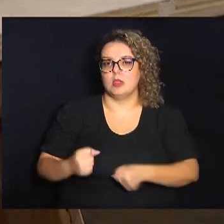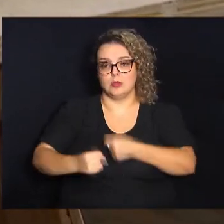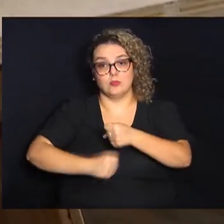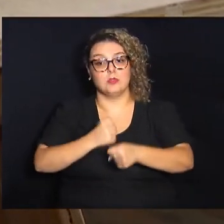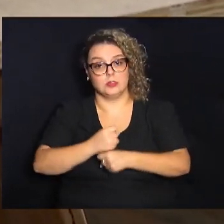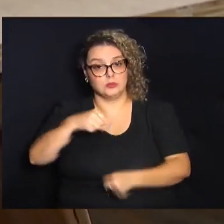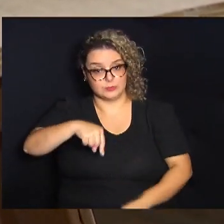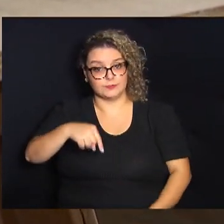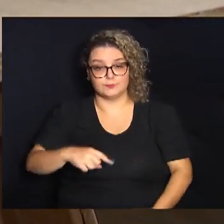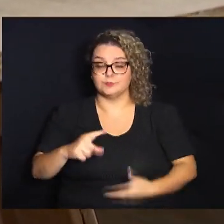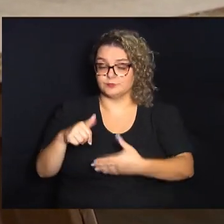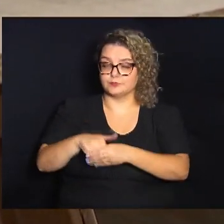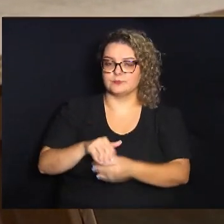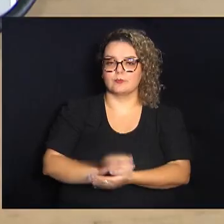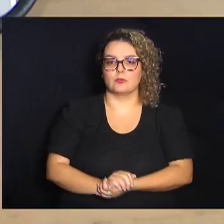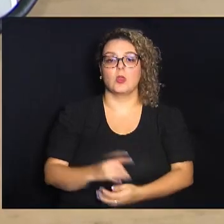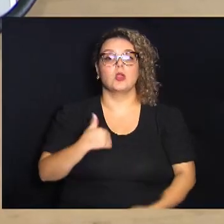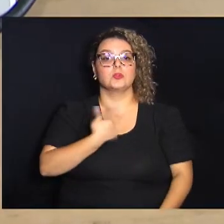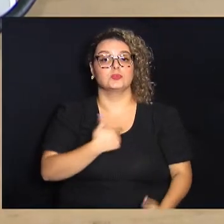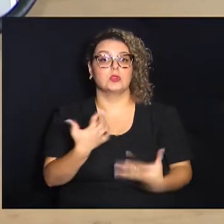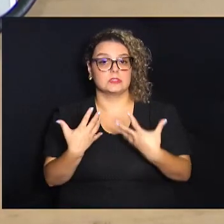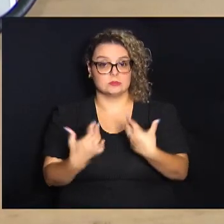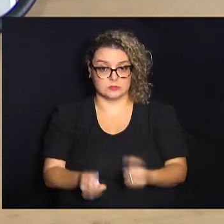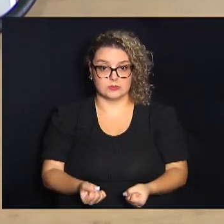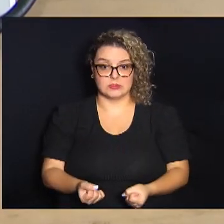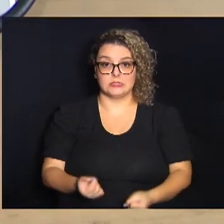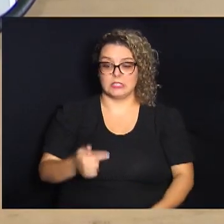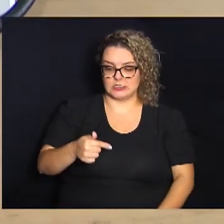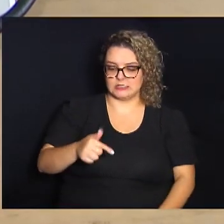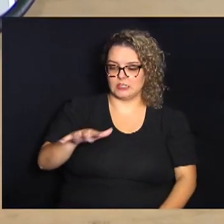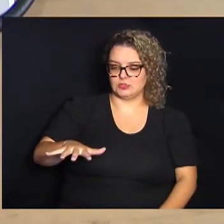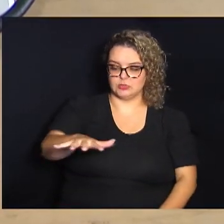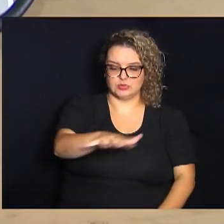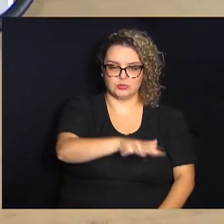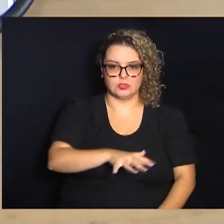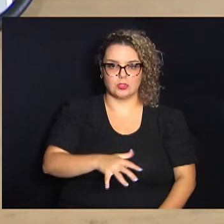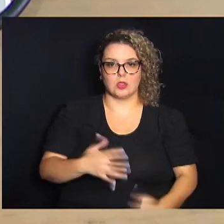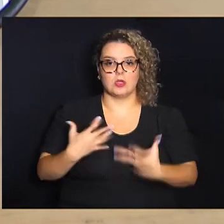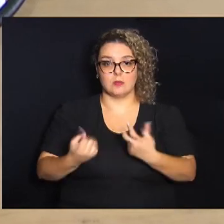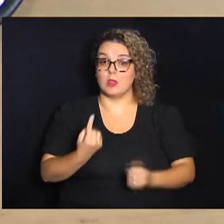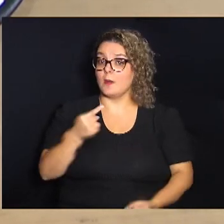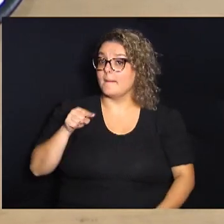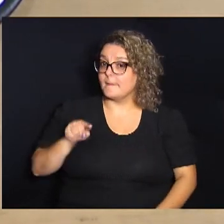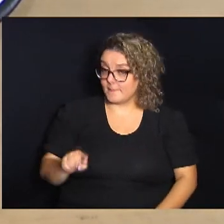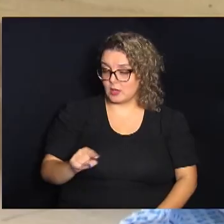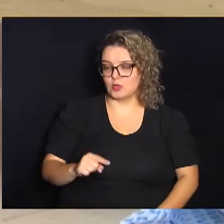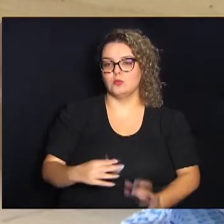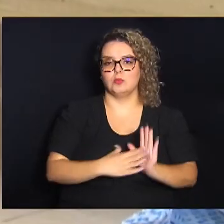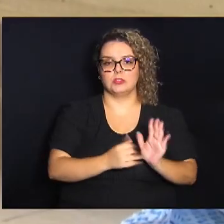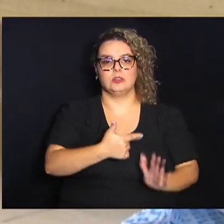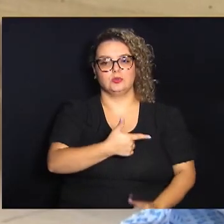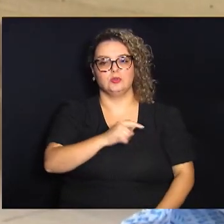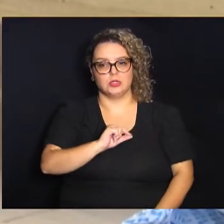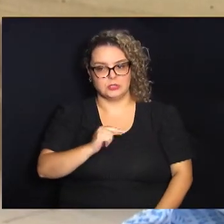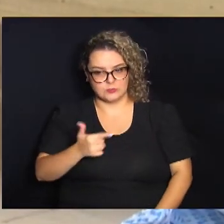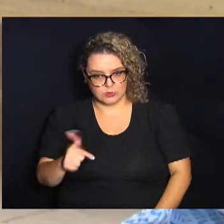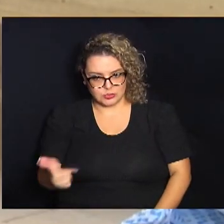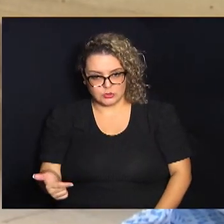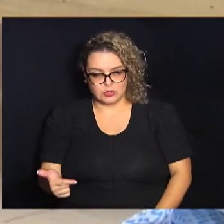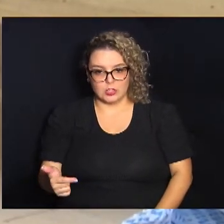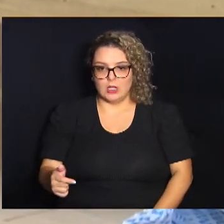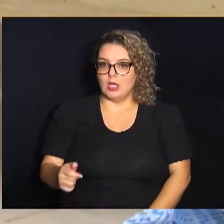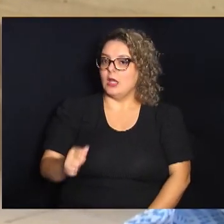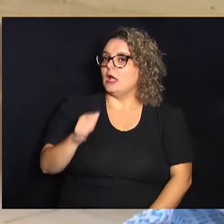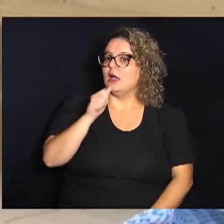deste ano. Nós recebemos, das 7 zonas, nós recebemos cerca de 1.000 urnas 2022. Nós ainda